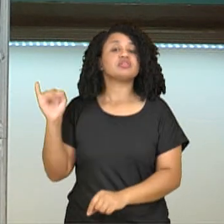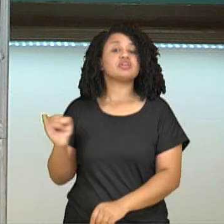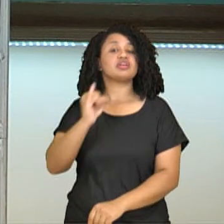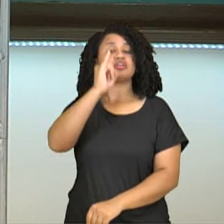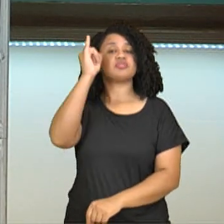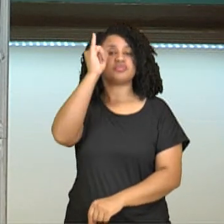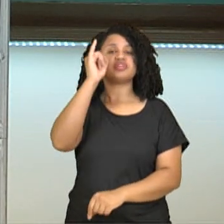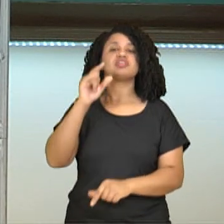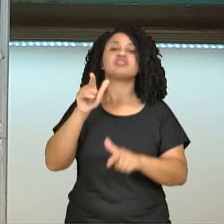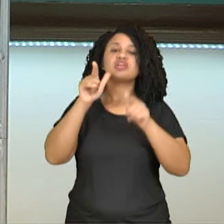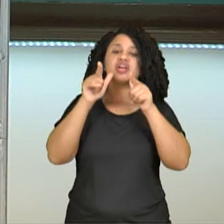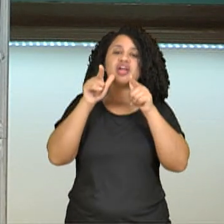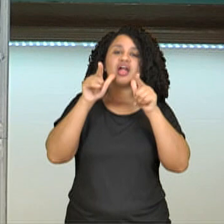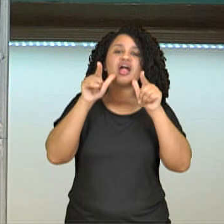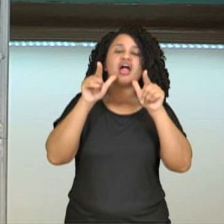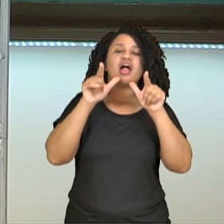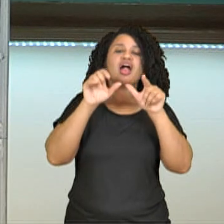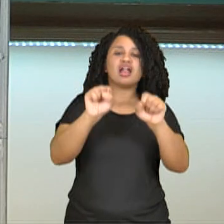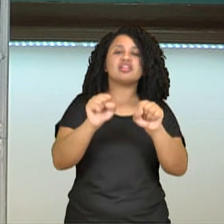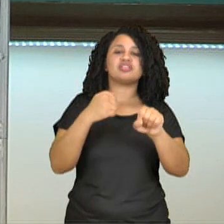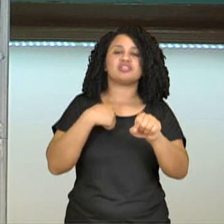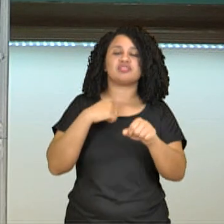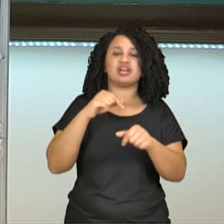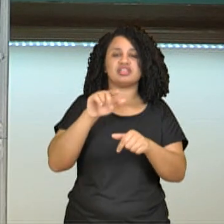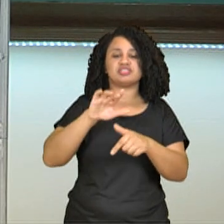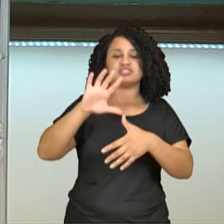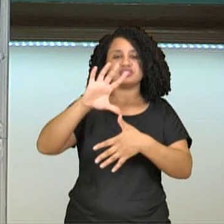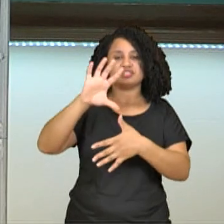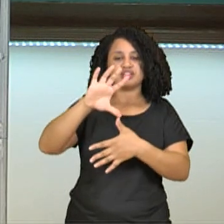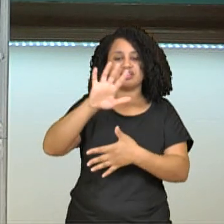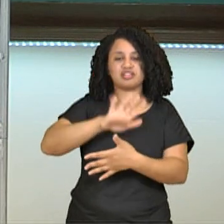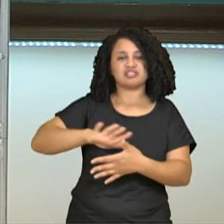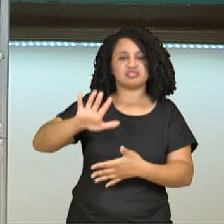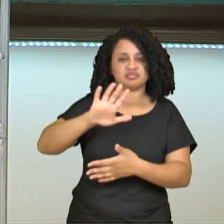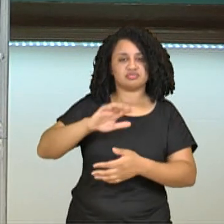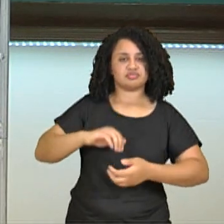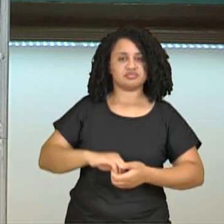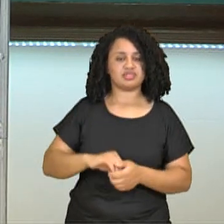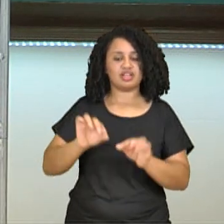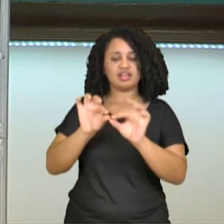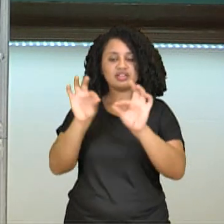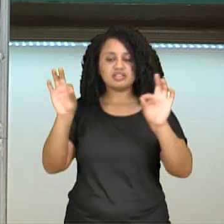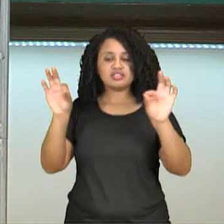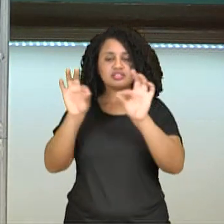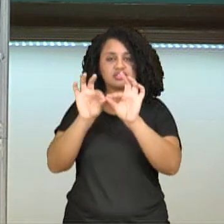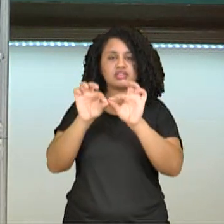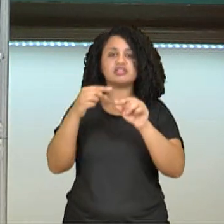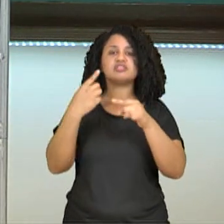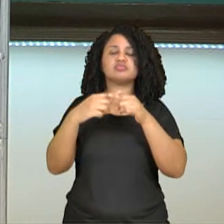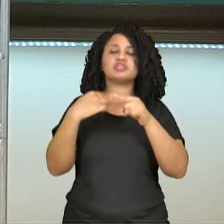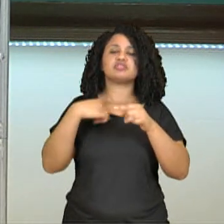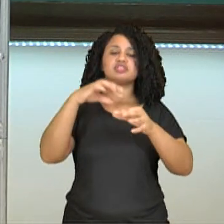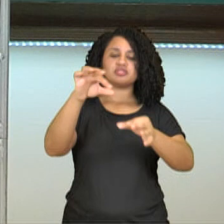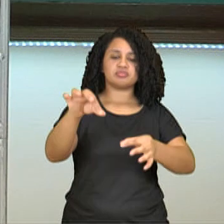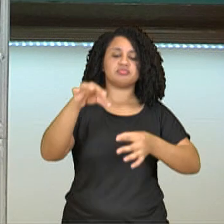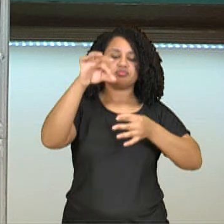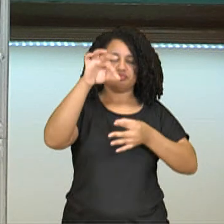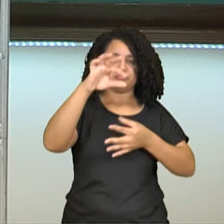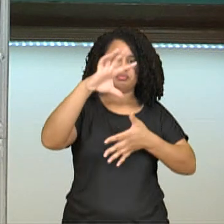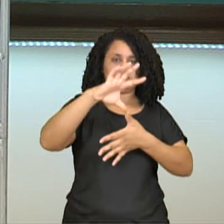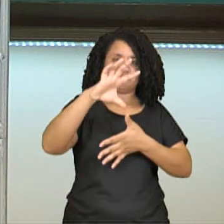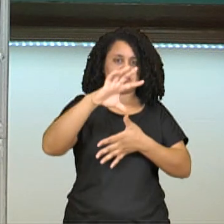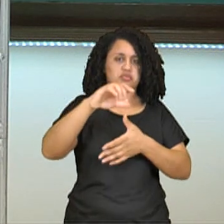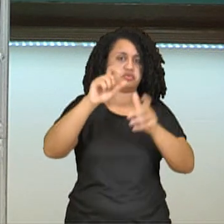conhecimento da linguagem cartográfica e das escalas cartográficas. Pois quando você, ao pegar um mapa de uma localidade que